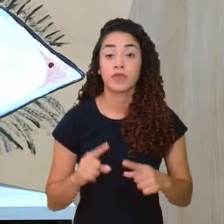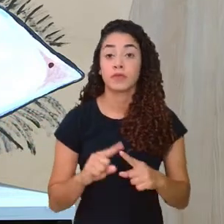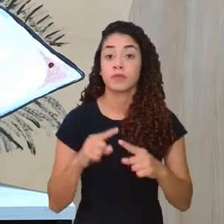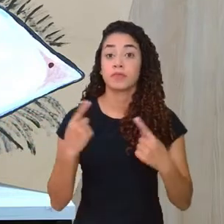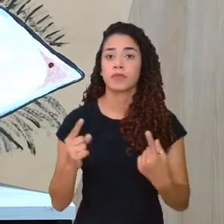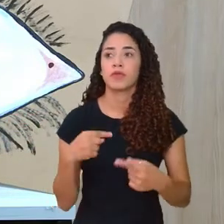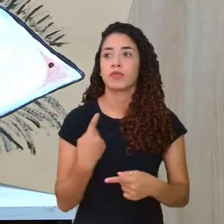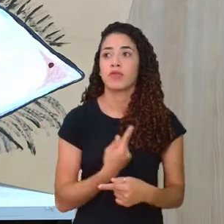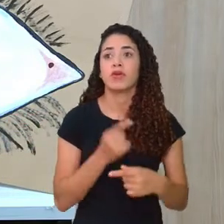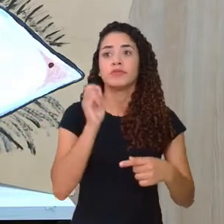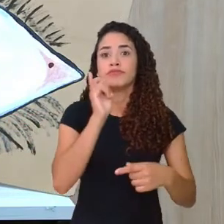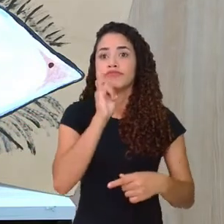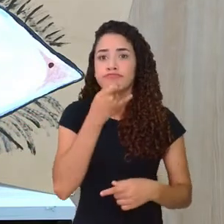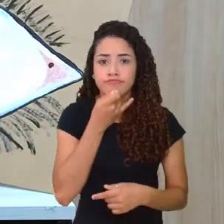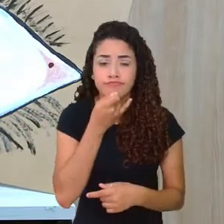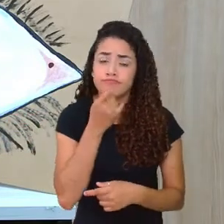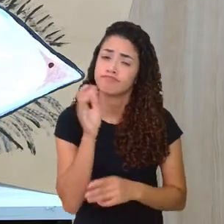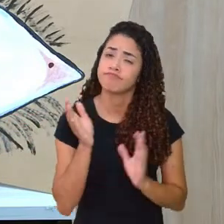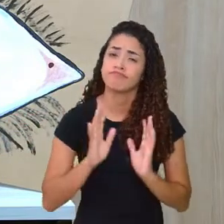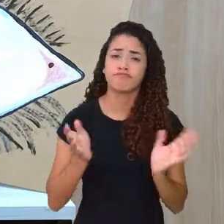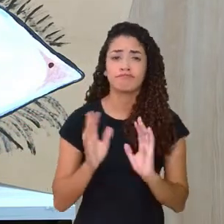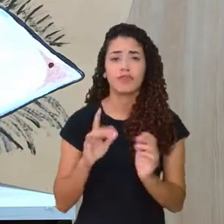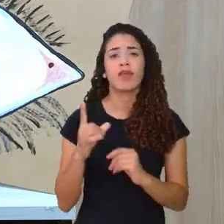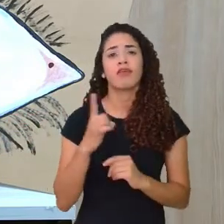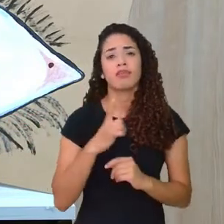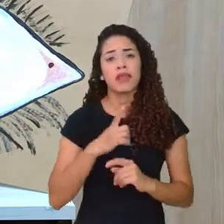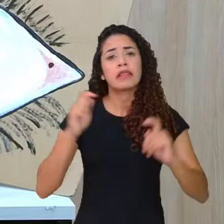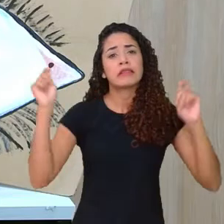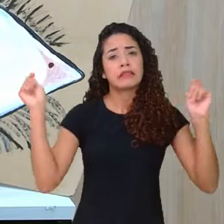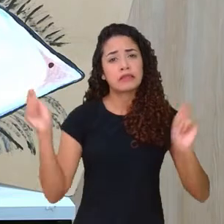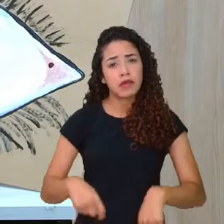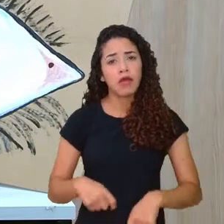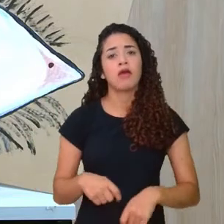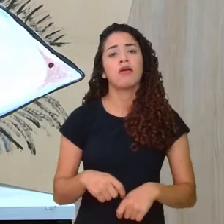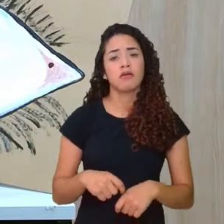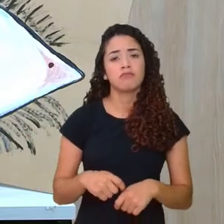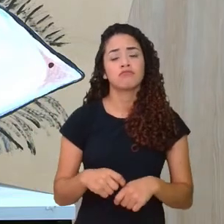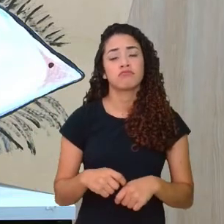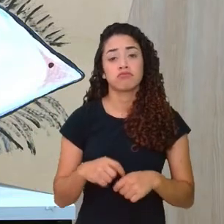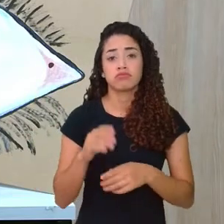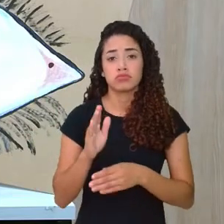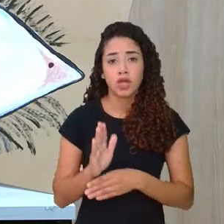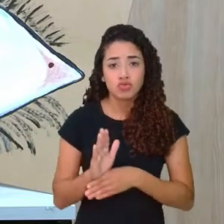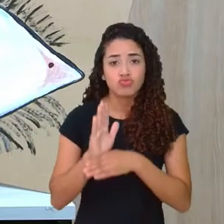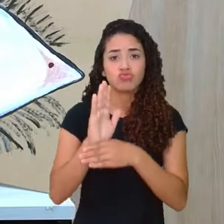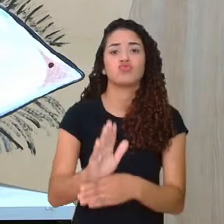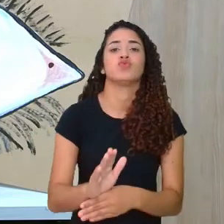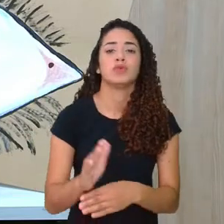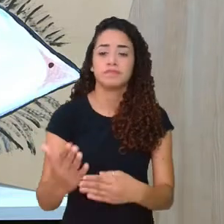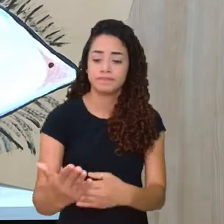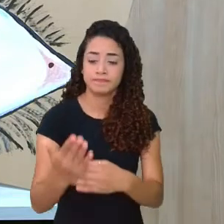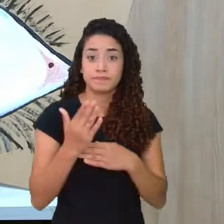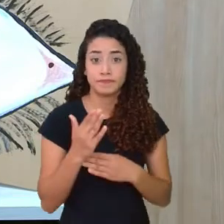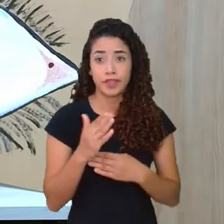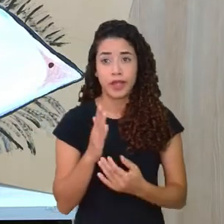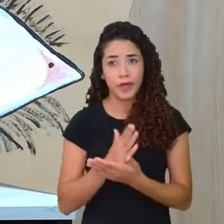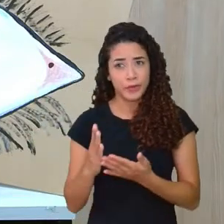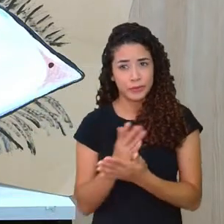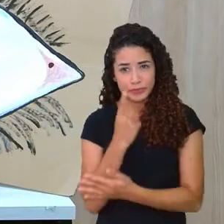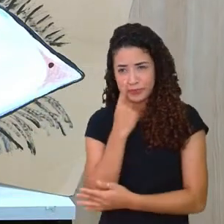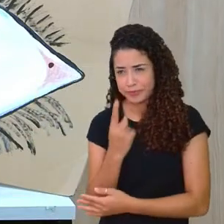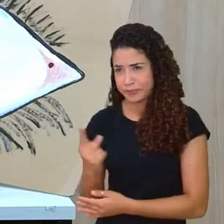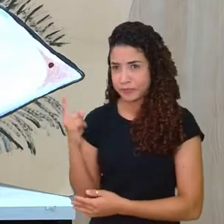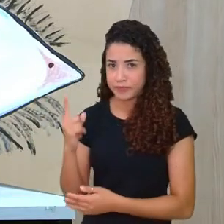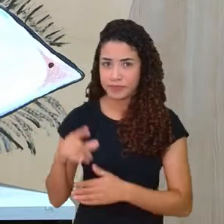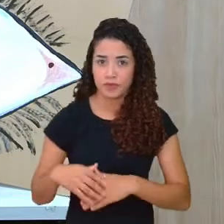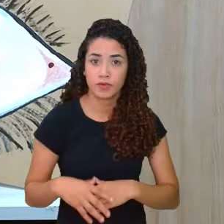não vamos ficar tristes. Em alguns casos desses existem soluções. E a gente vai agora para algumas soluções. Eu trouxe para